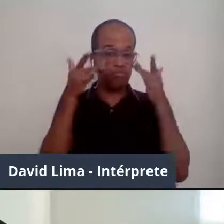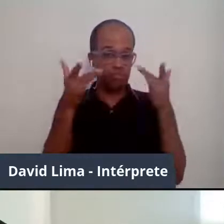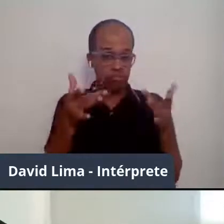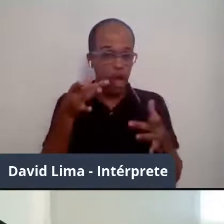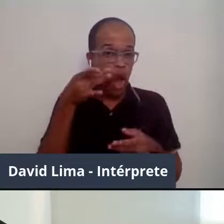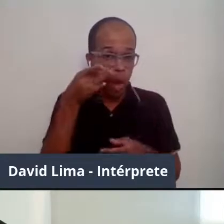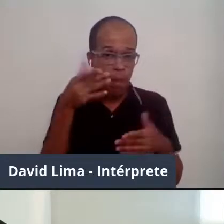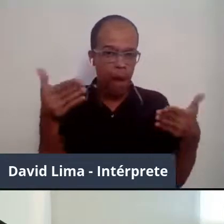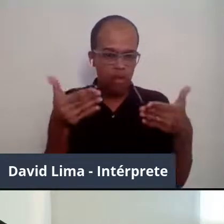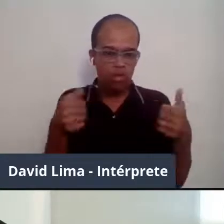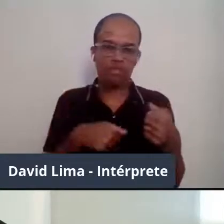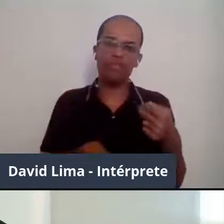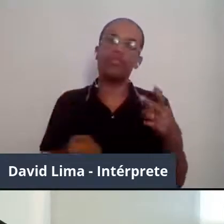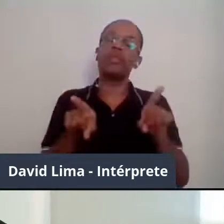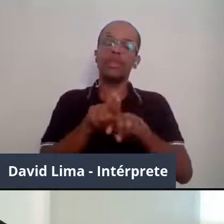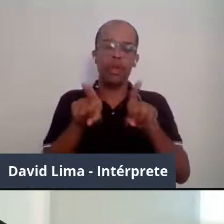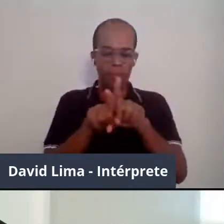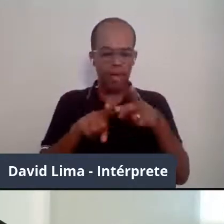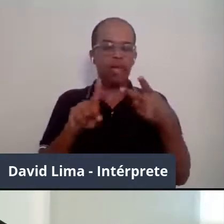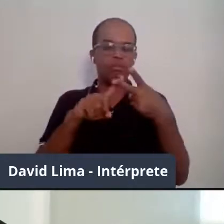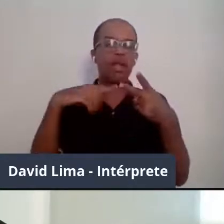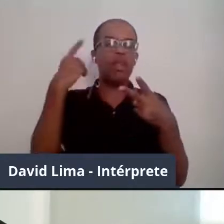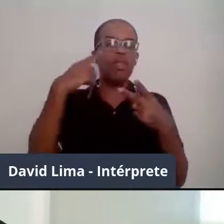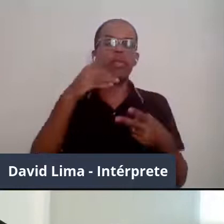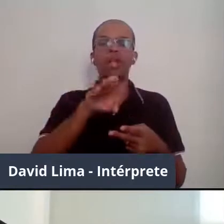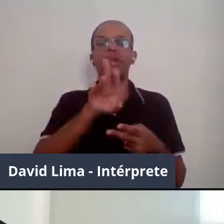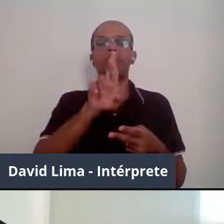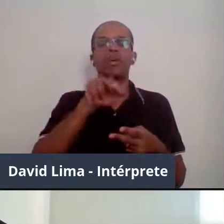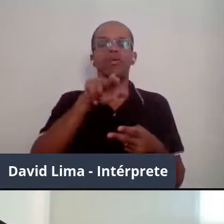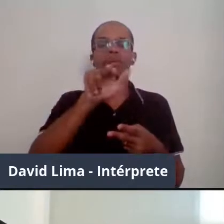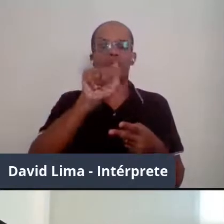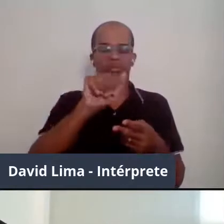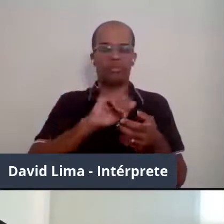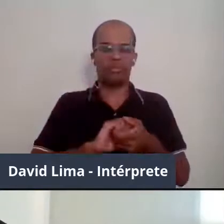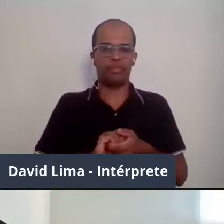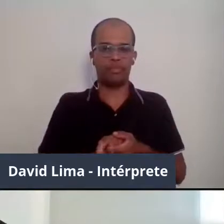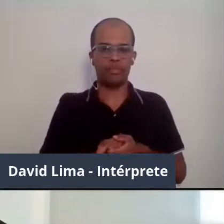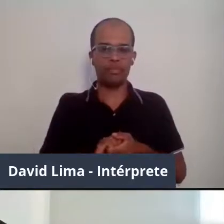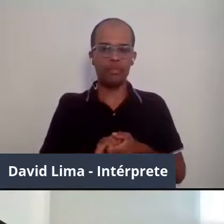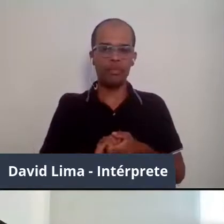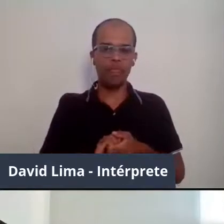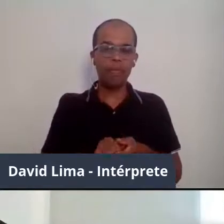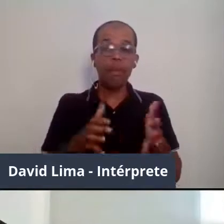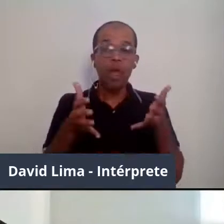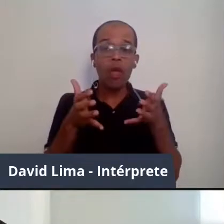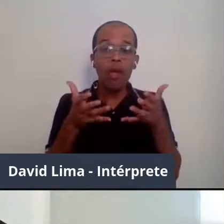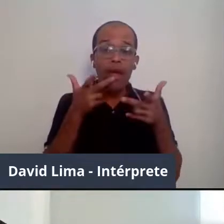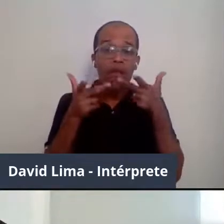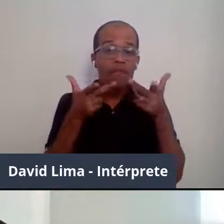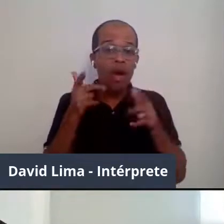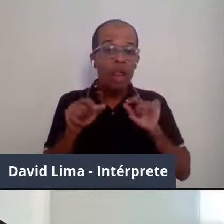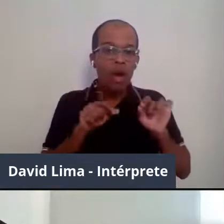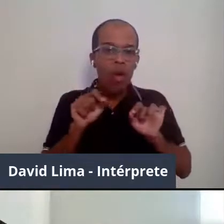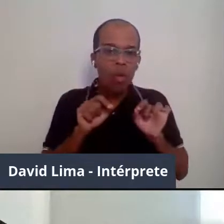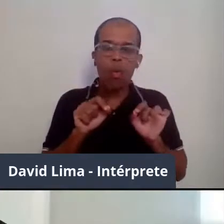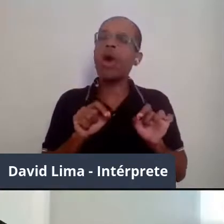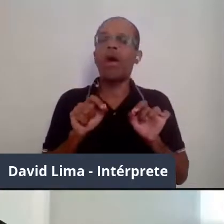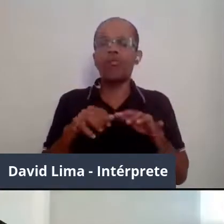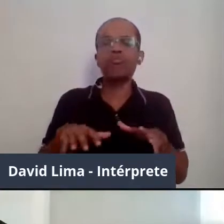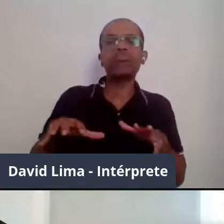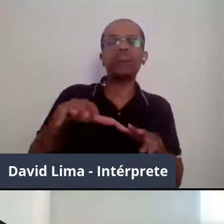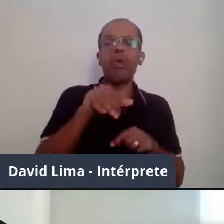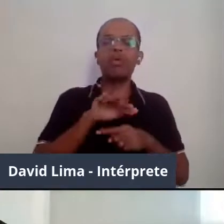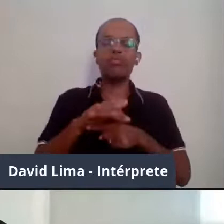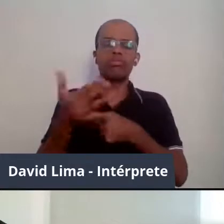como também da equipe da deputada Bruna Furlan. Quero dizer que ambas nos ajudaram muito na